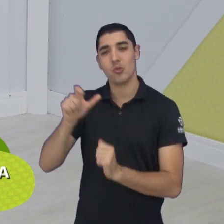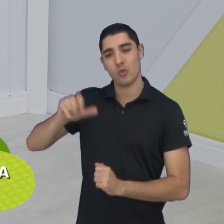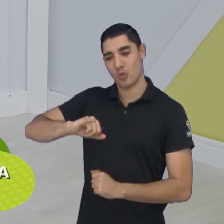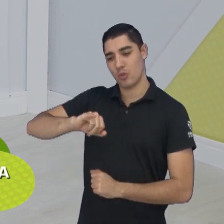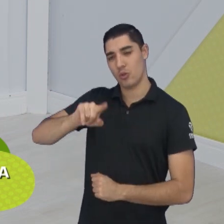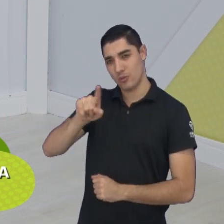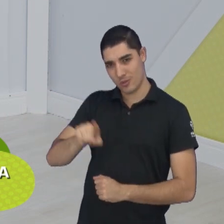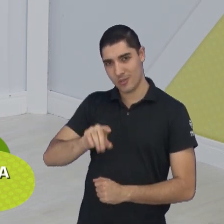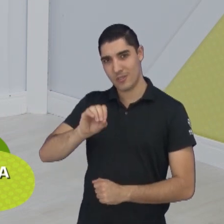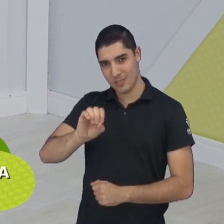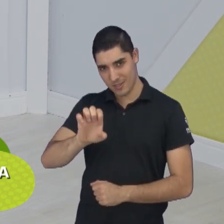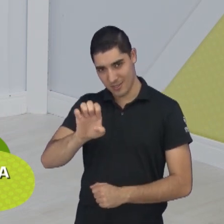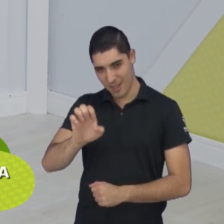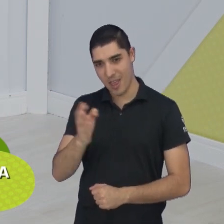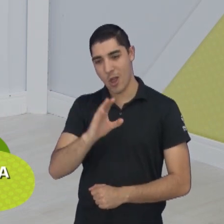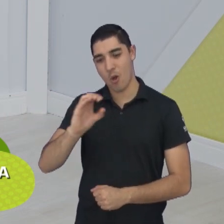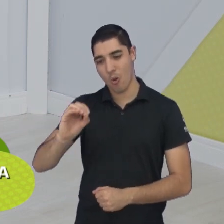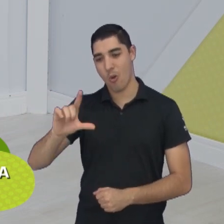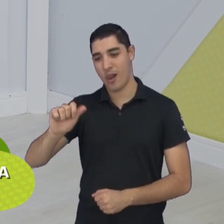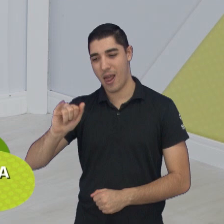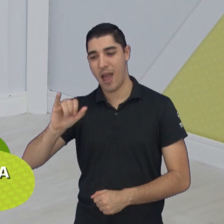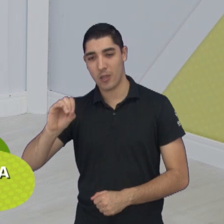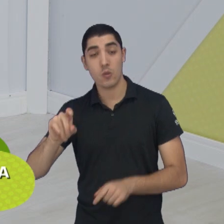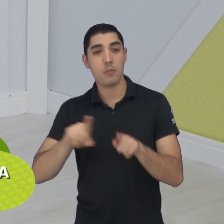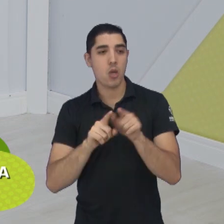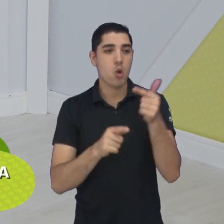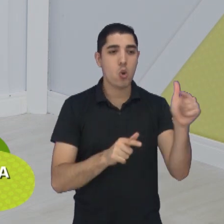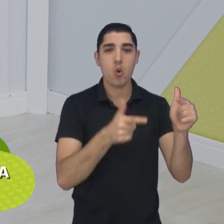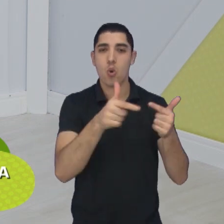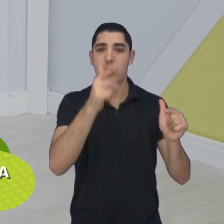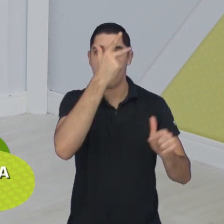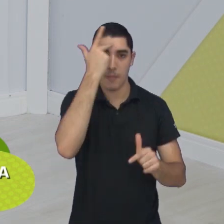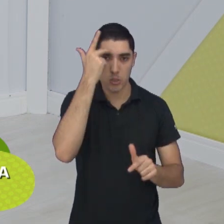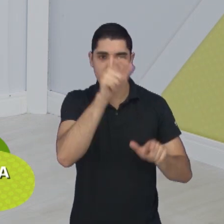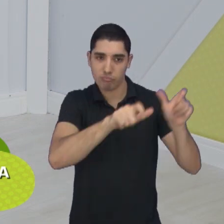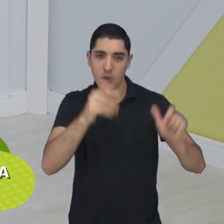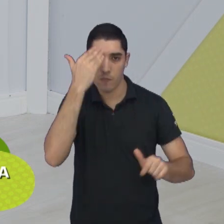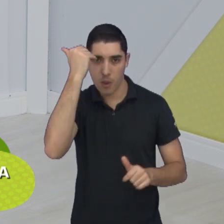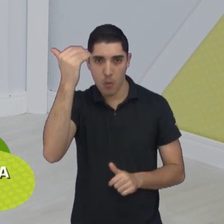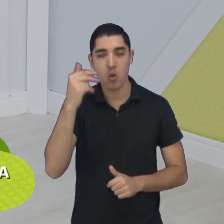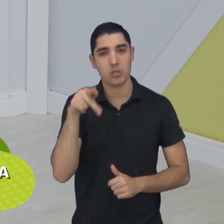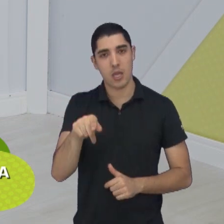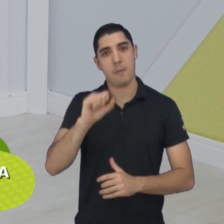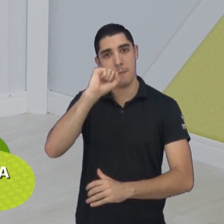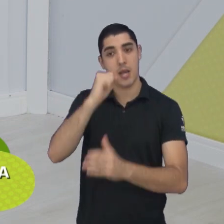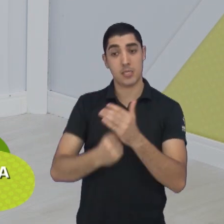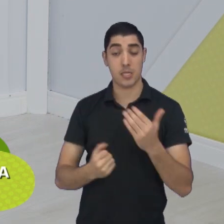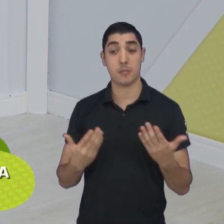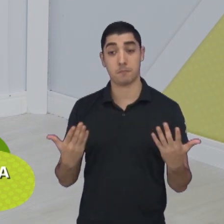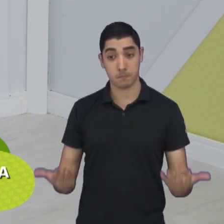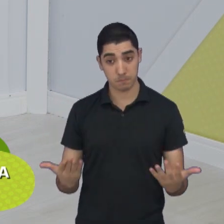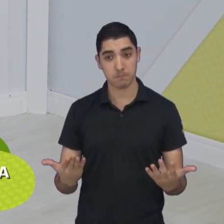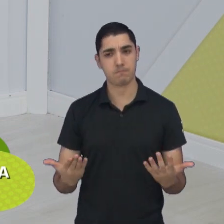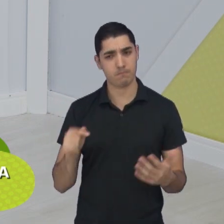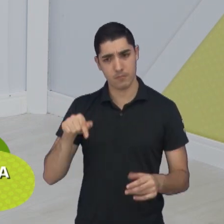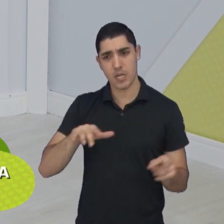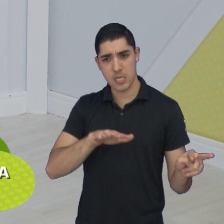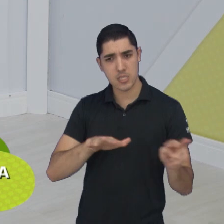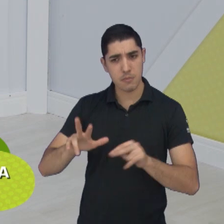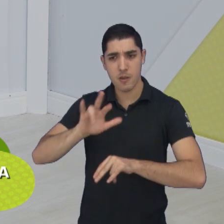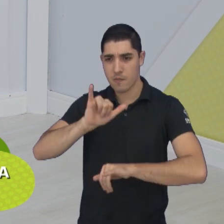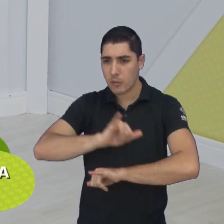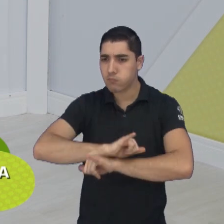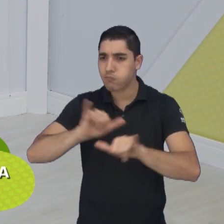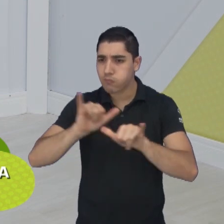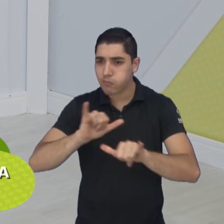as personalidades do basquete que estarão lá para homenageá-lo, justa homenagem nessa Semana do Basquete. A gente vai falar muito dessa Semana do Basquete